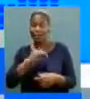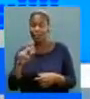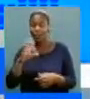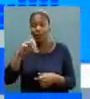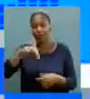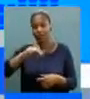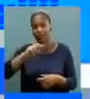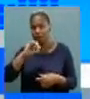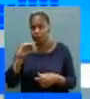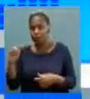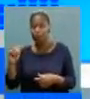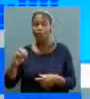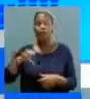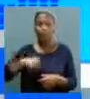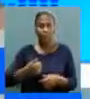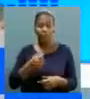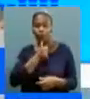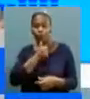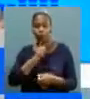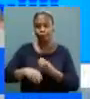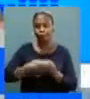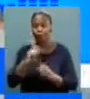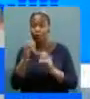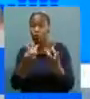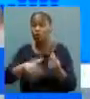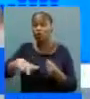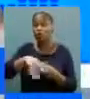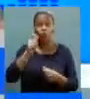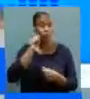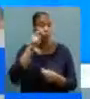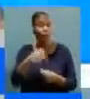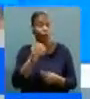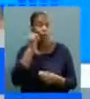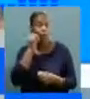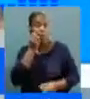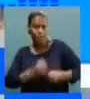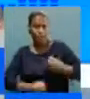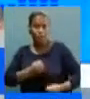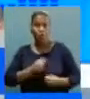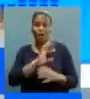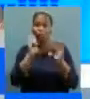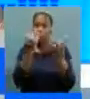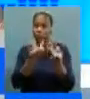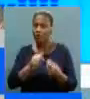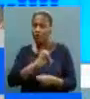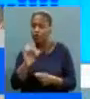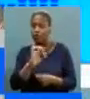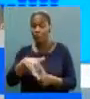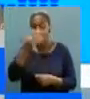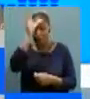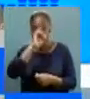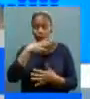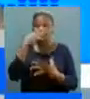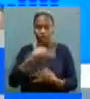verde um dever que vai dinamizar a economia de uma região que tem o turismo como um dos motores da sua economia o primeiro